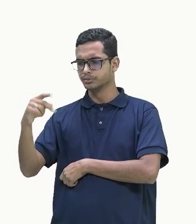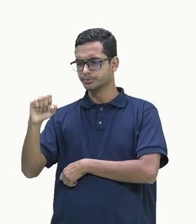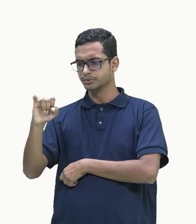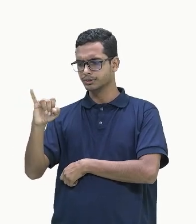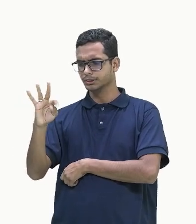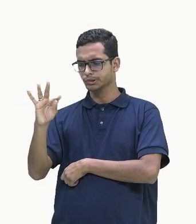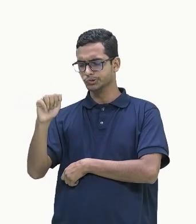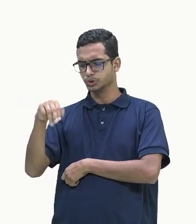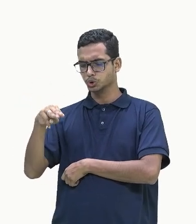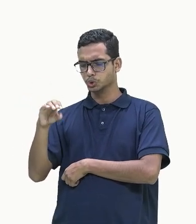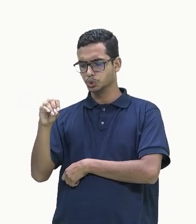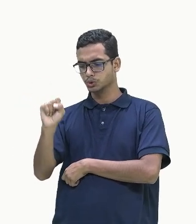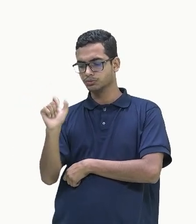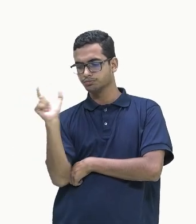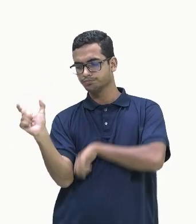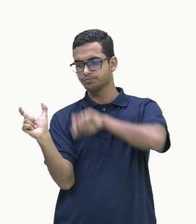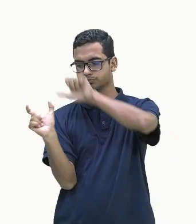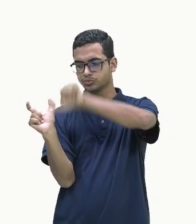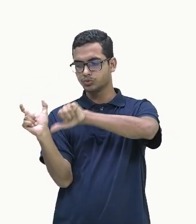Quem respeitamos?